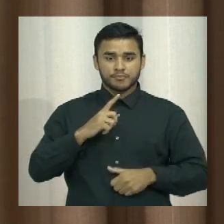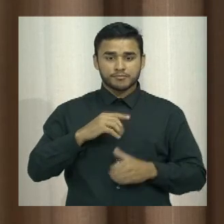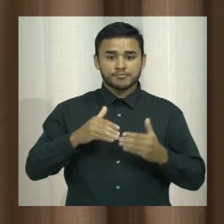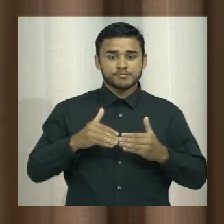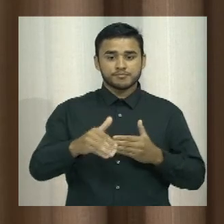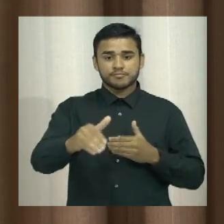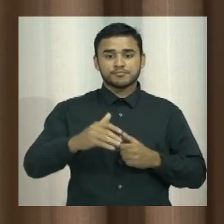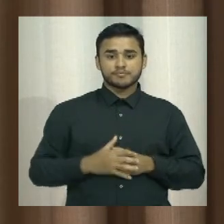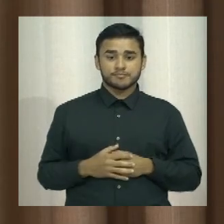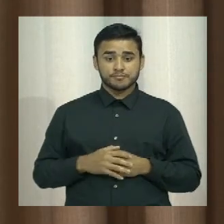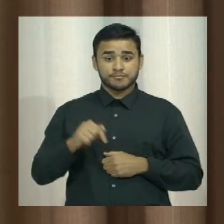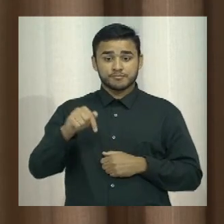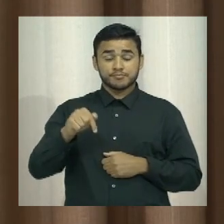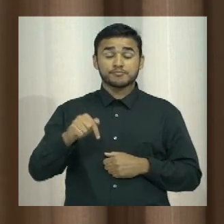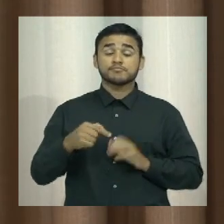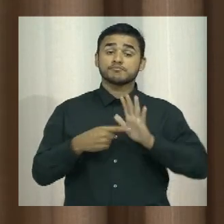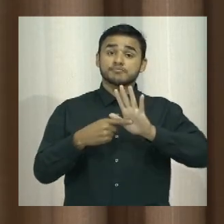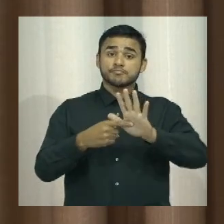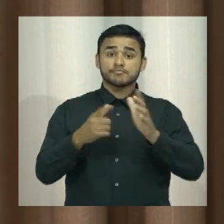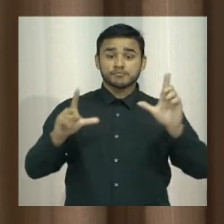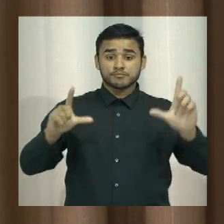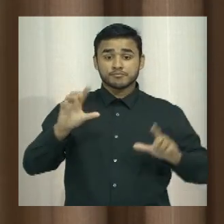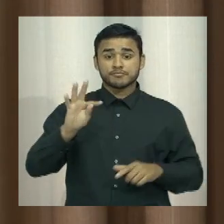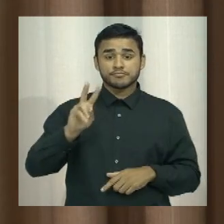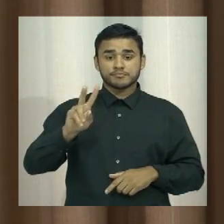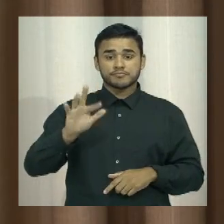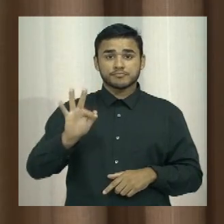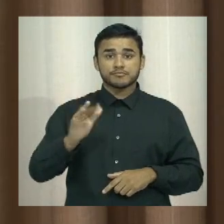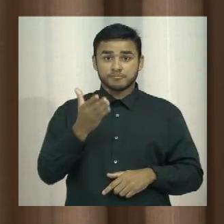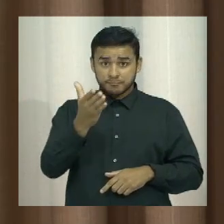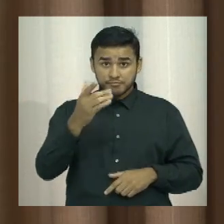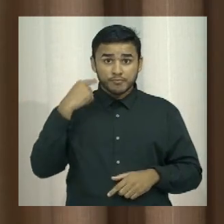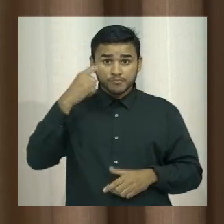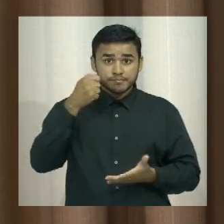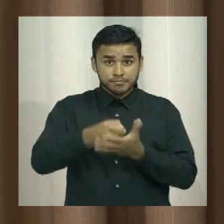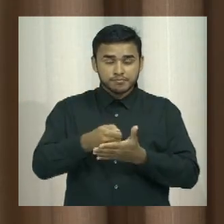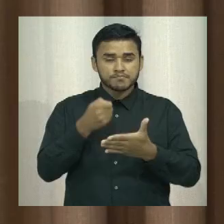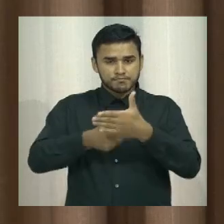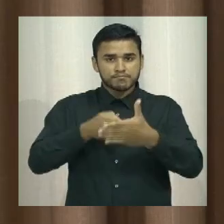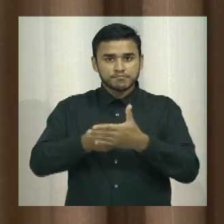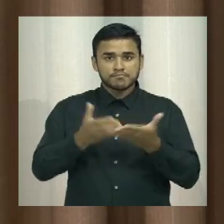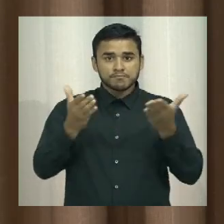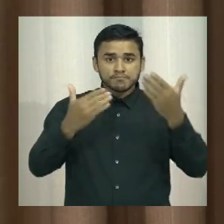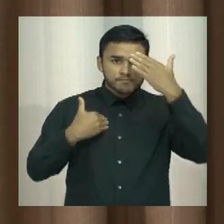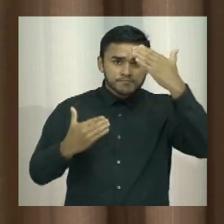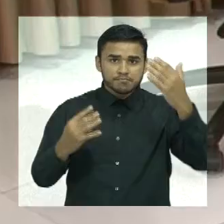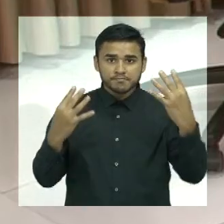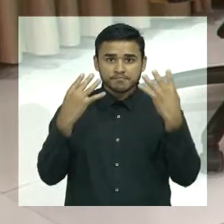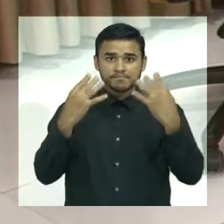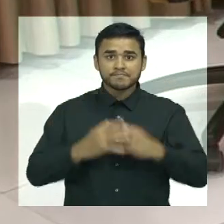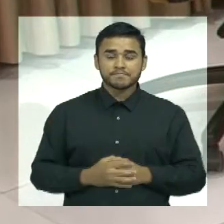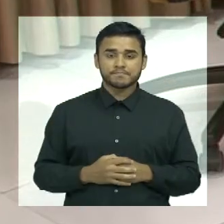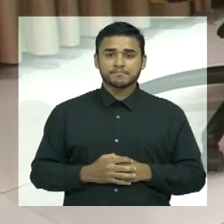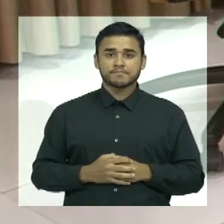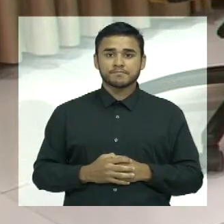na TV Fortaleza. E não esqueça, porque se é direito, você deve cobrar. Obrigada por sua companhia.